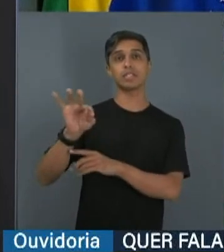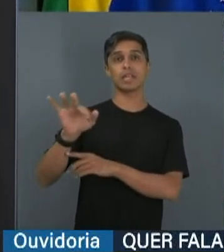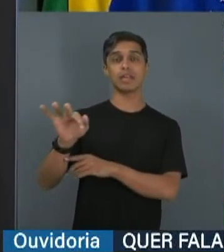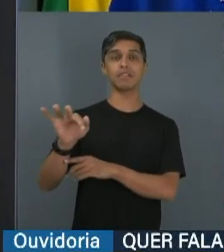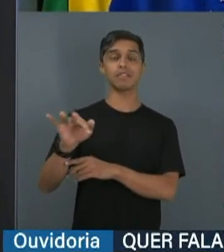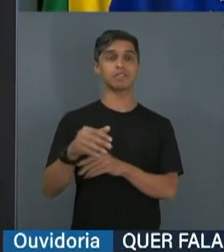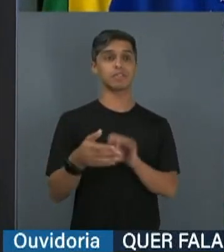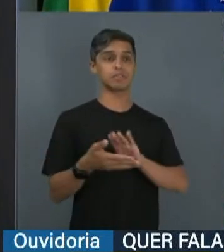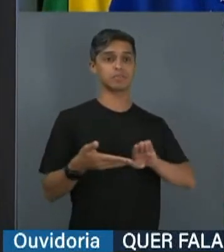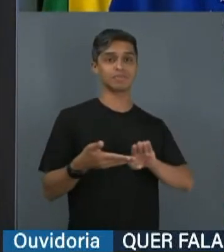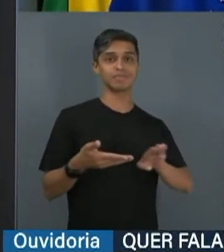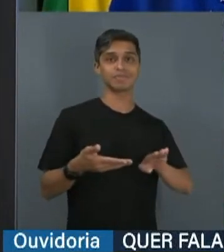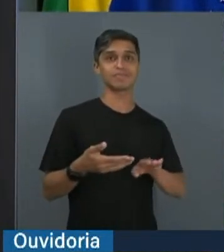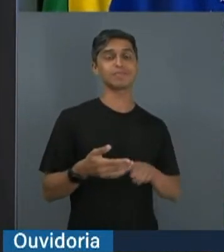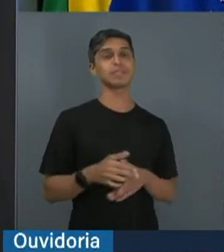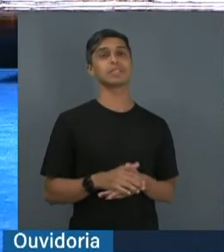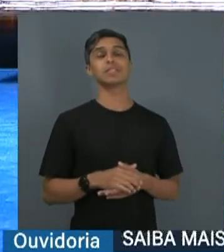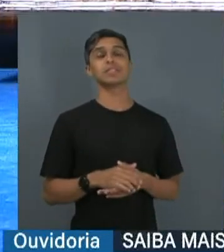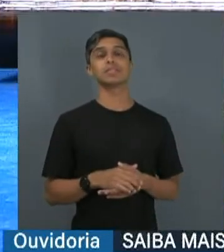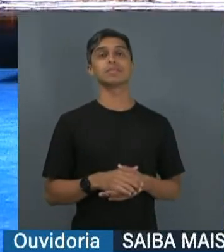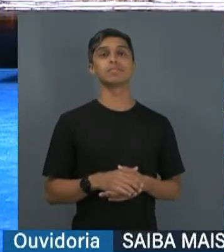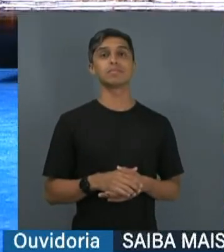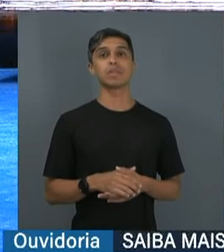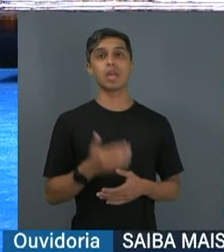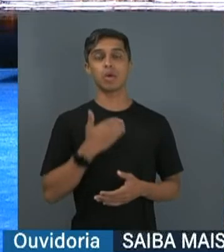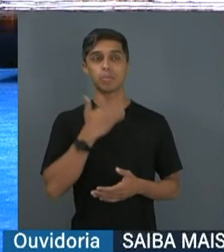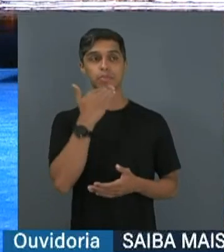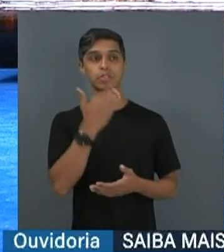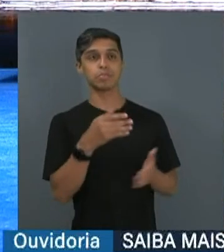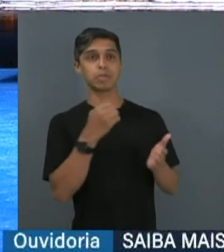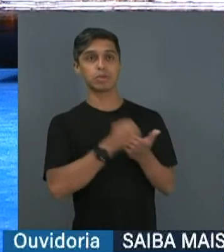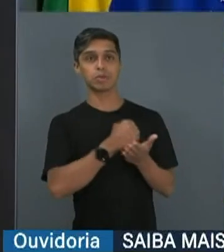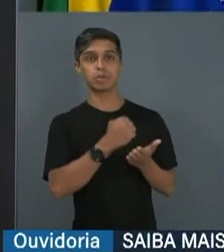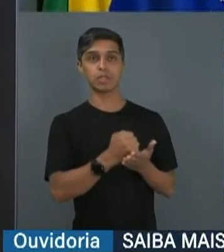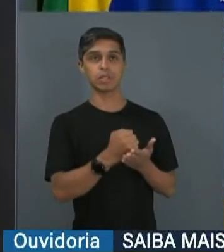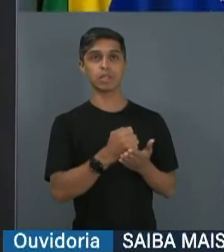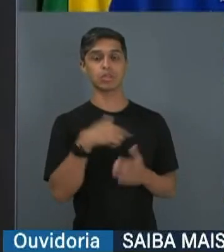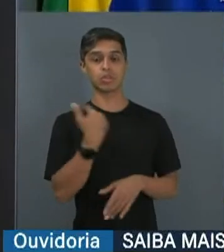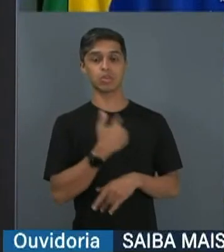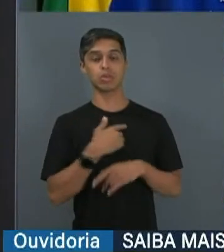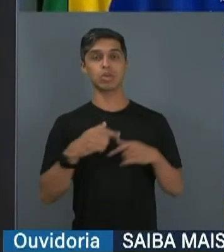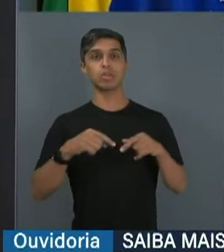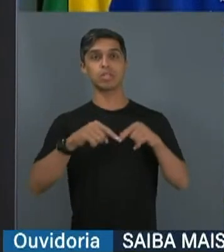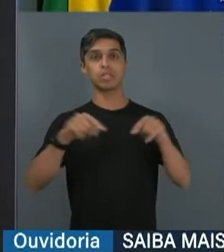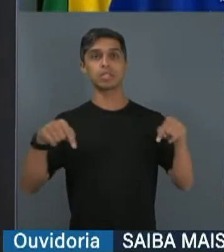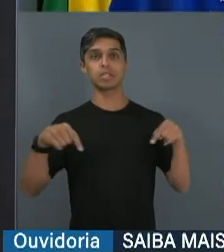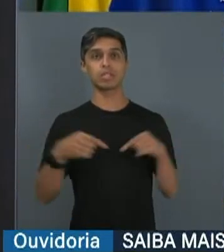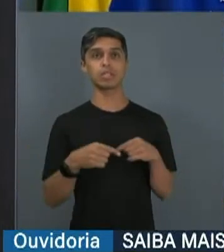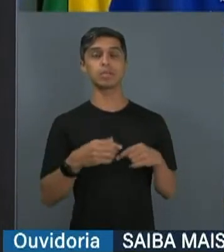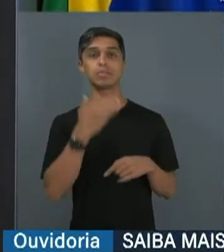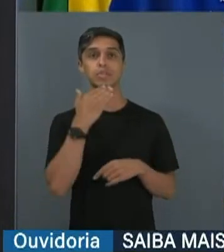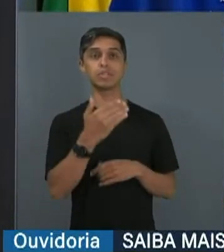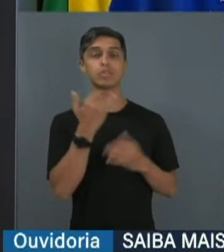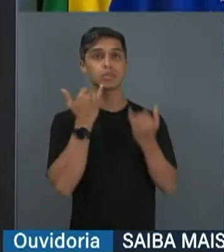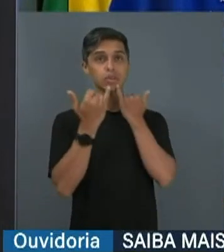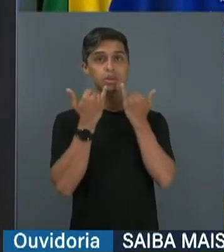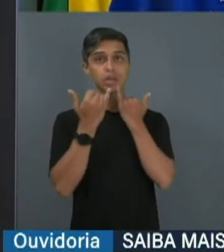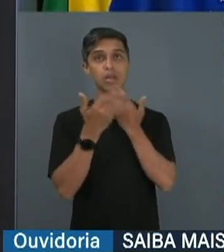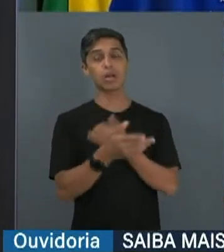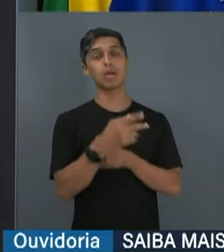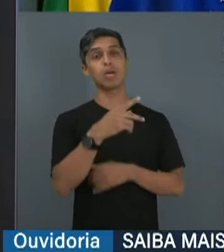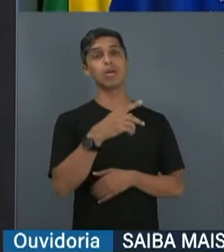pedi informação, senhor presidente, nosso gabinete, nossa equipe imediatamente pediu informação ao